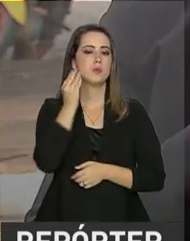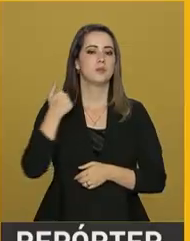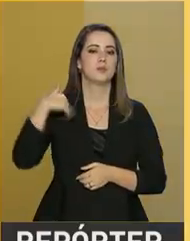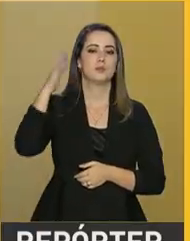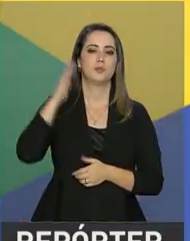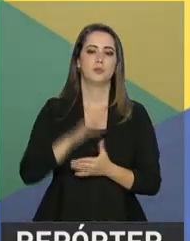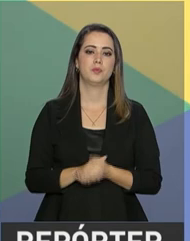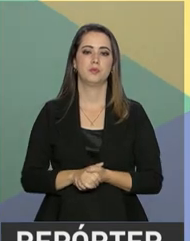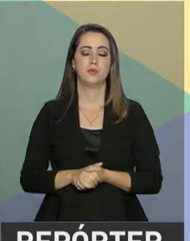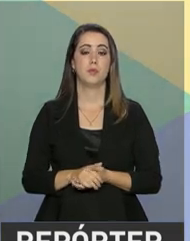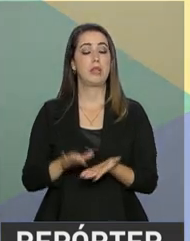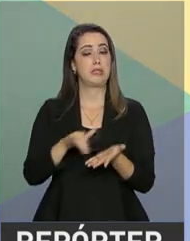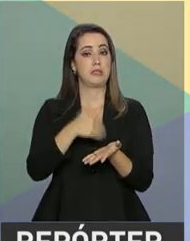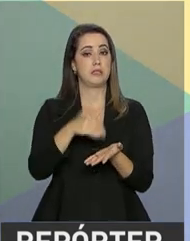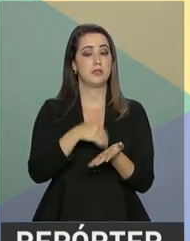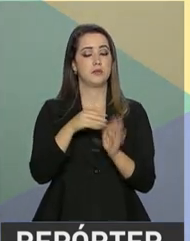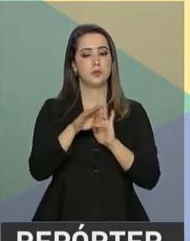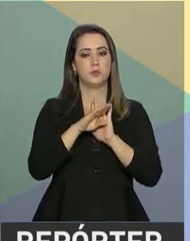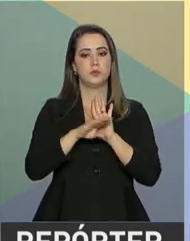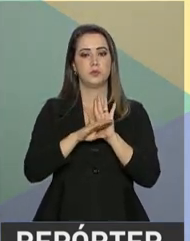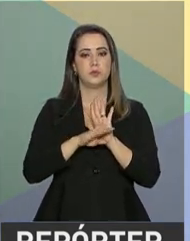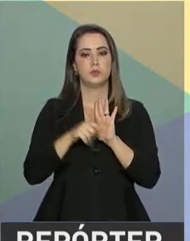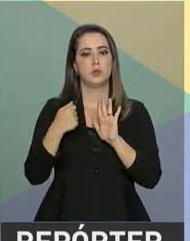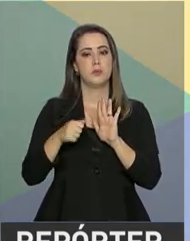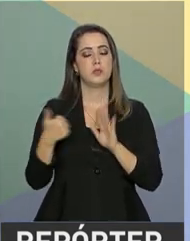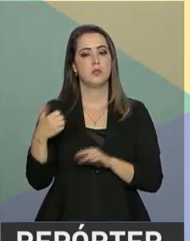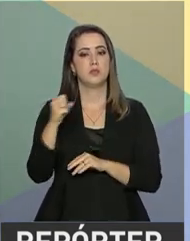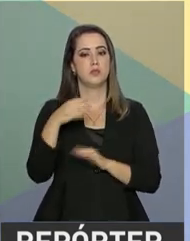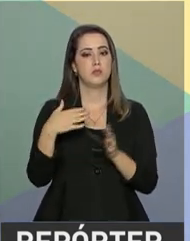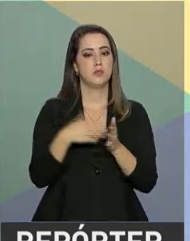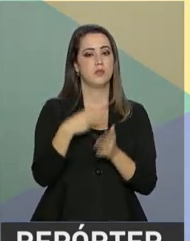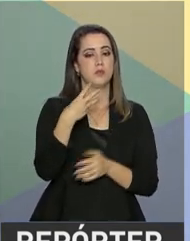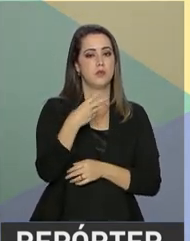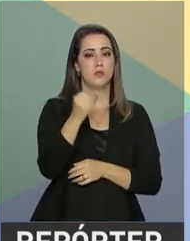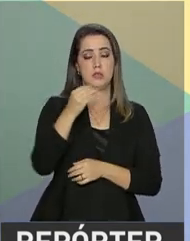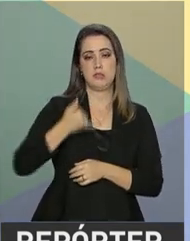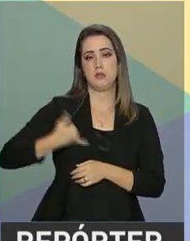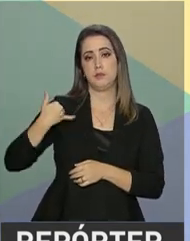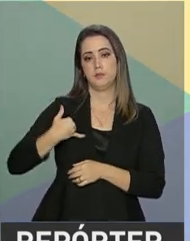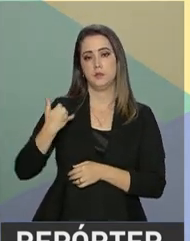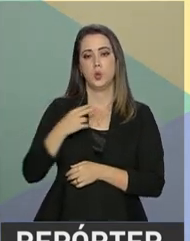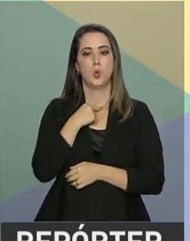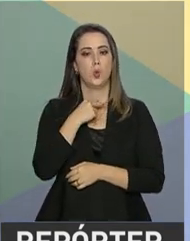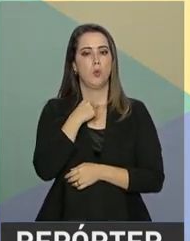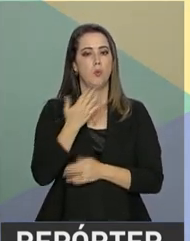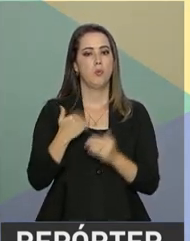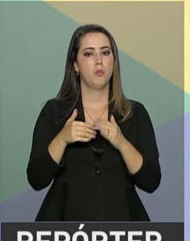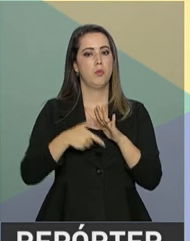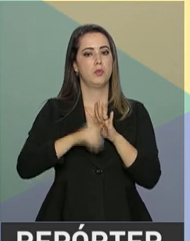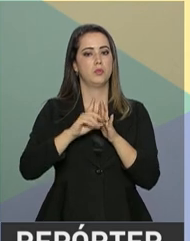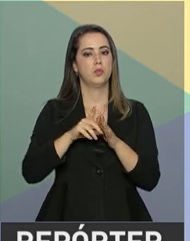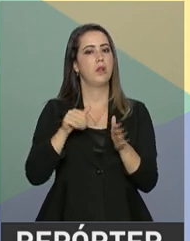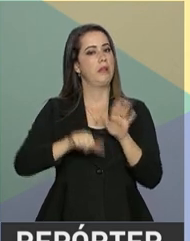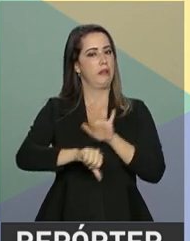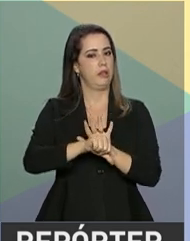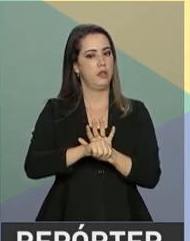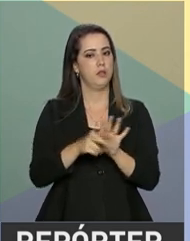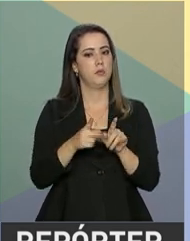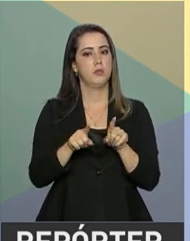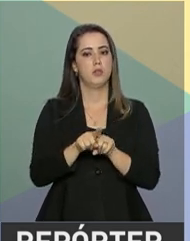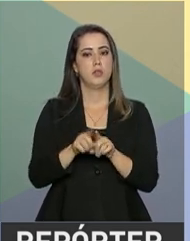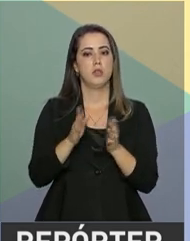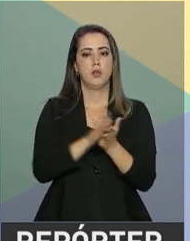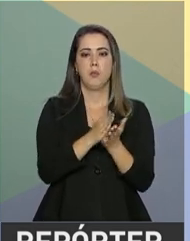para se inscrever no programa é preciso ter entre 18 e 30 anos não possuía antecedentes criminais ter